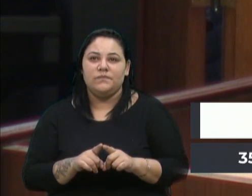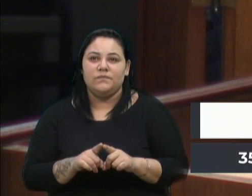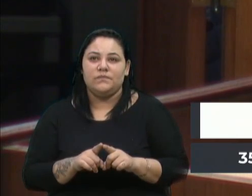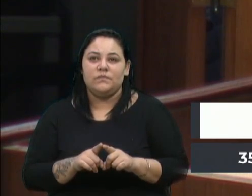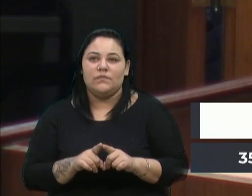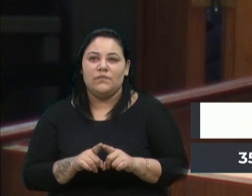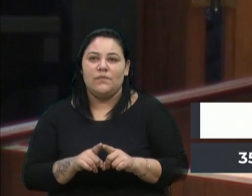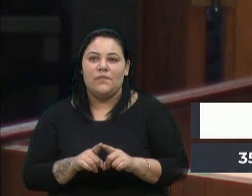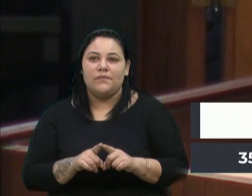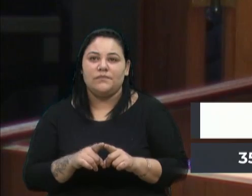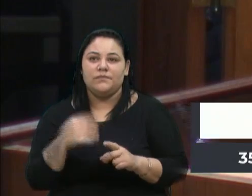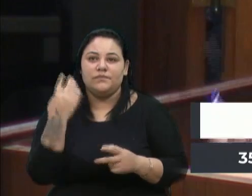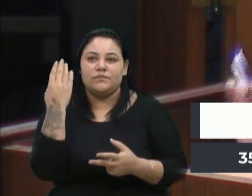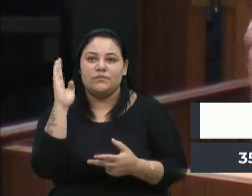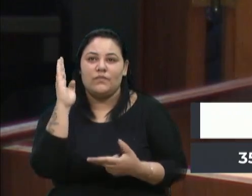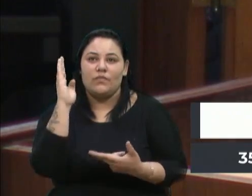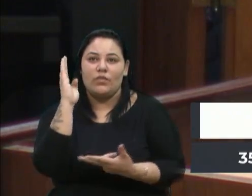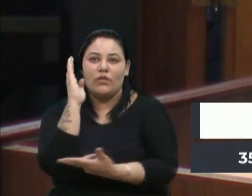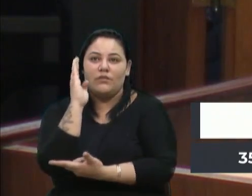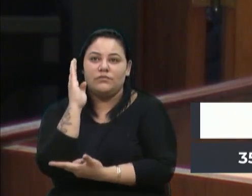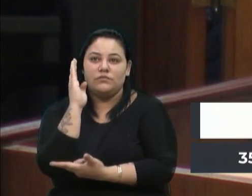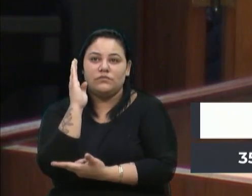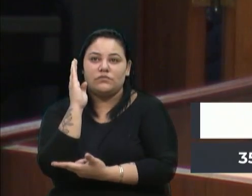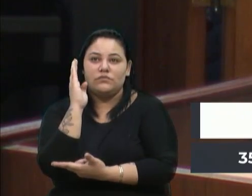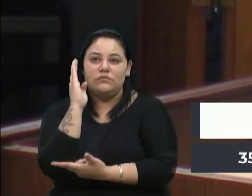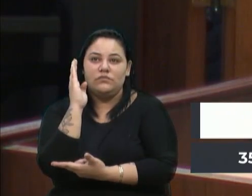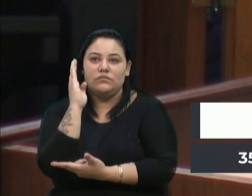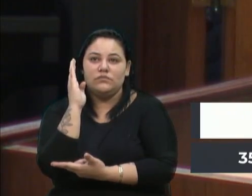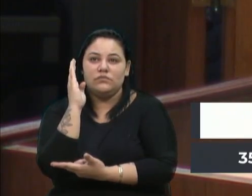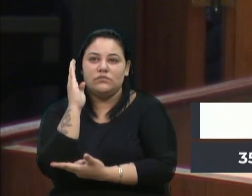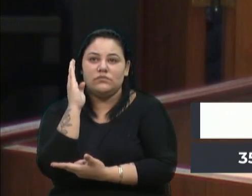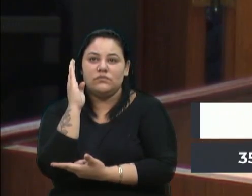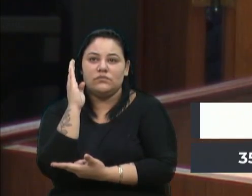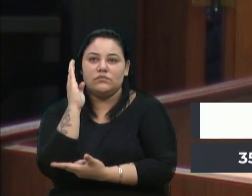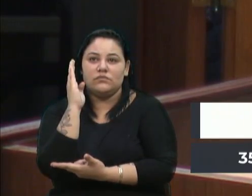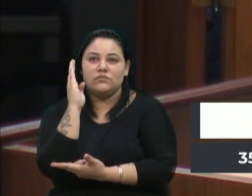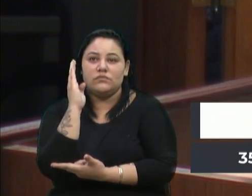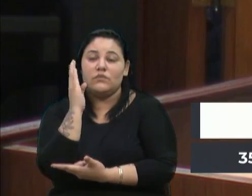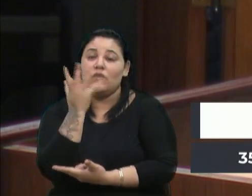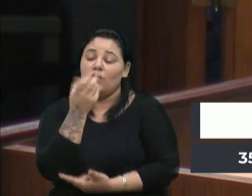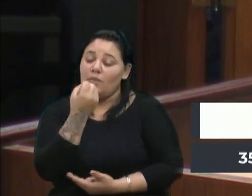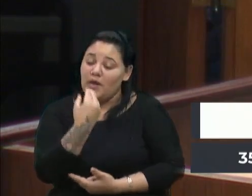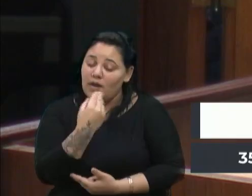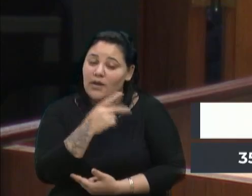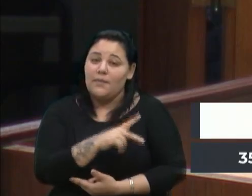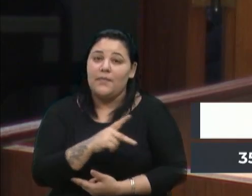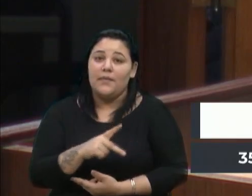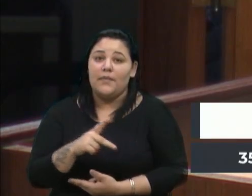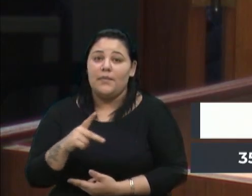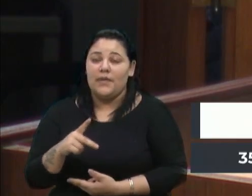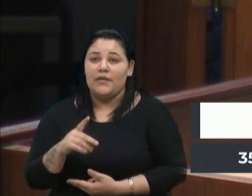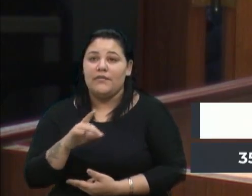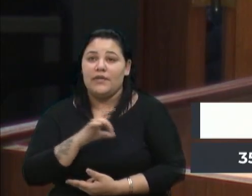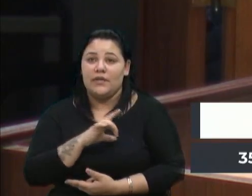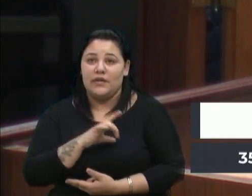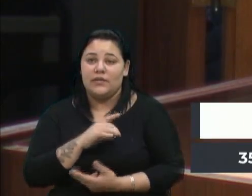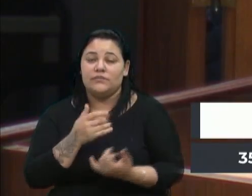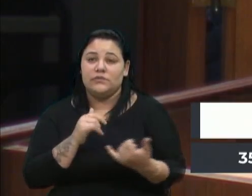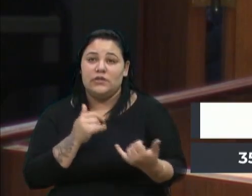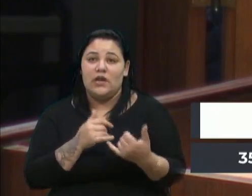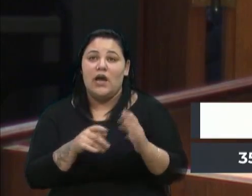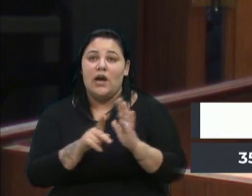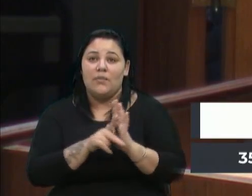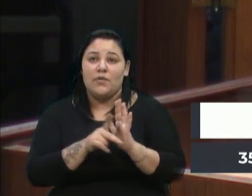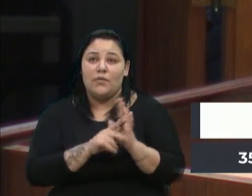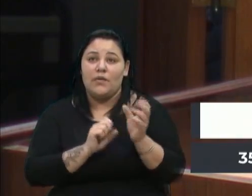A poda de árvores precisa, tudo bem que com a PPP, onde tem rede elétrica, a própria empresa vai